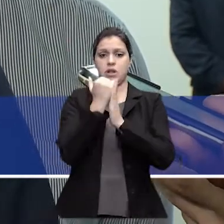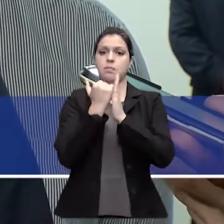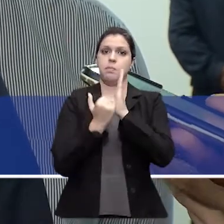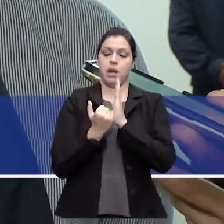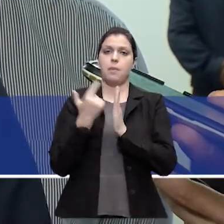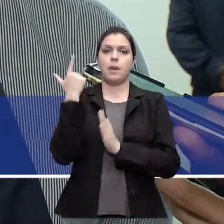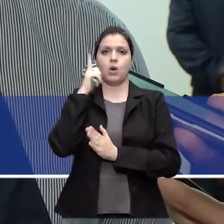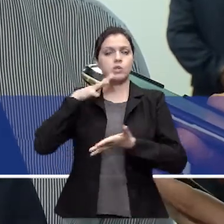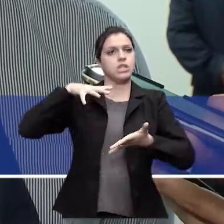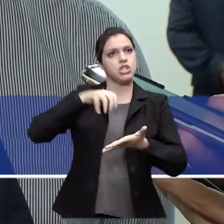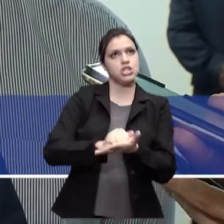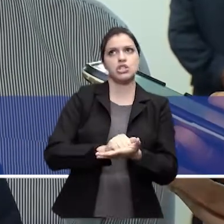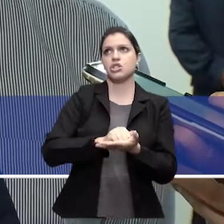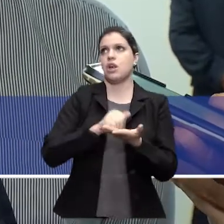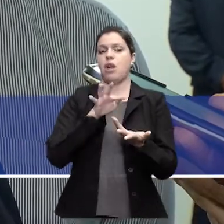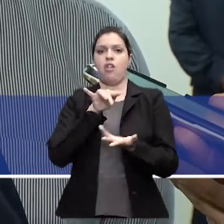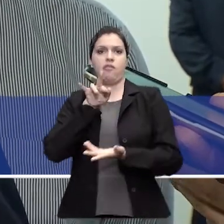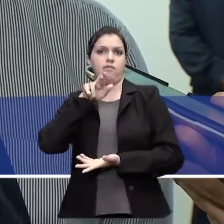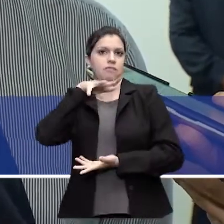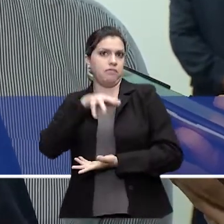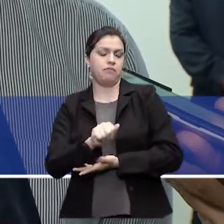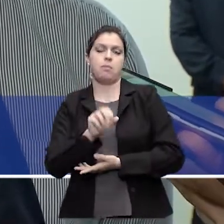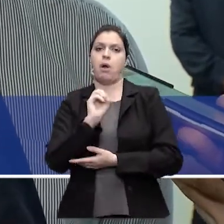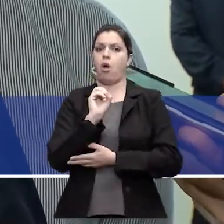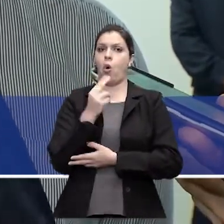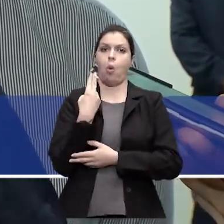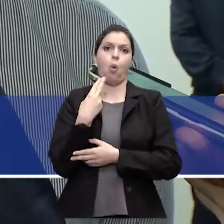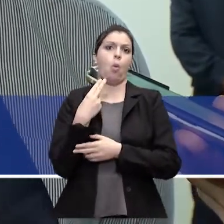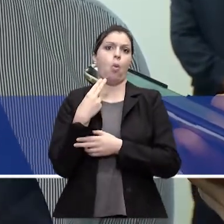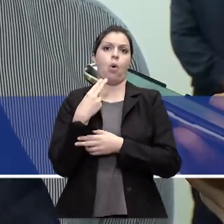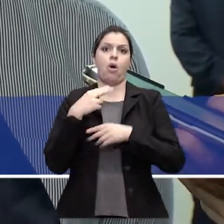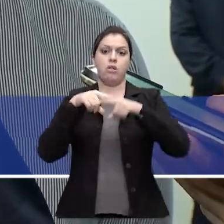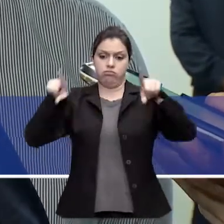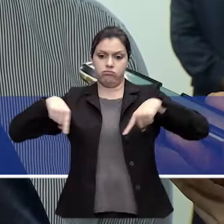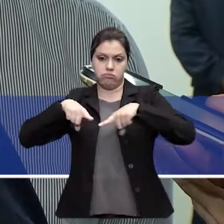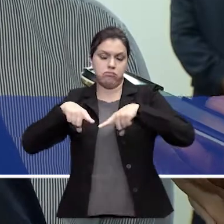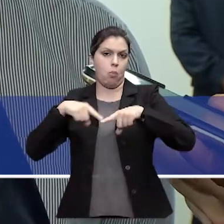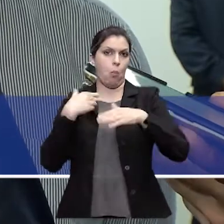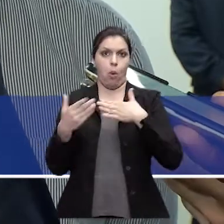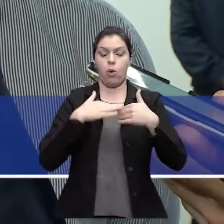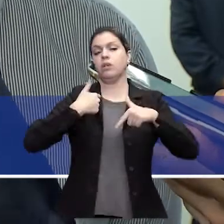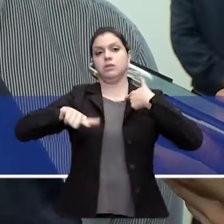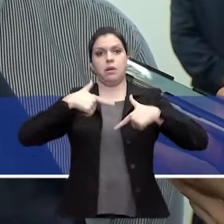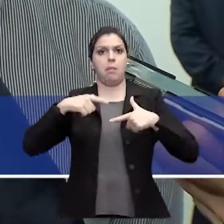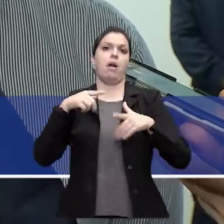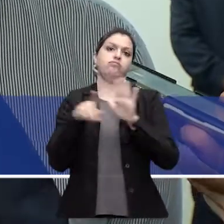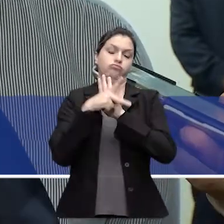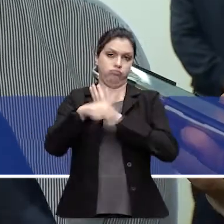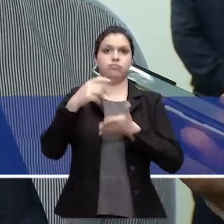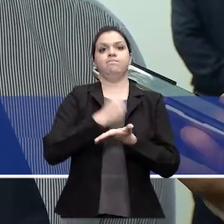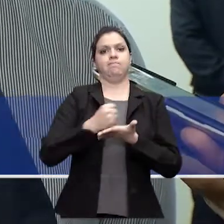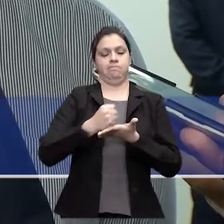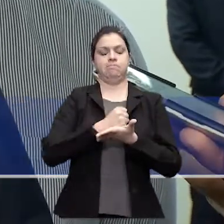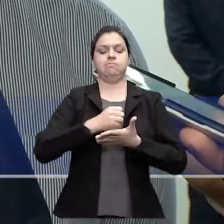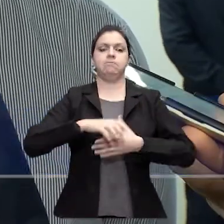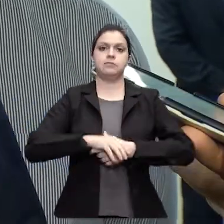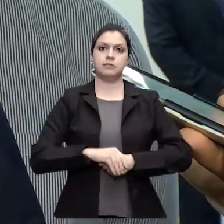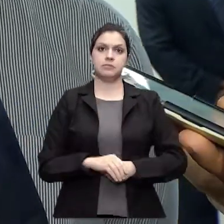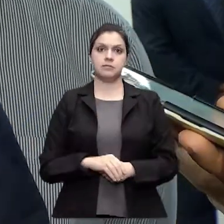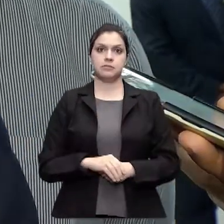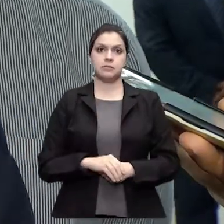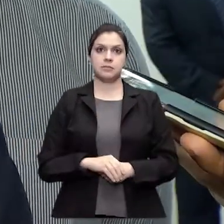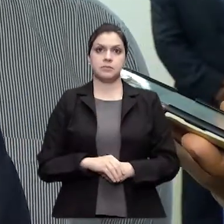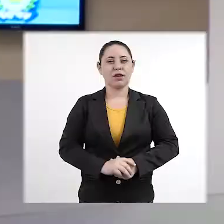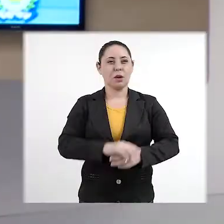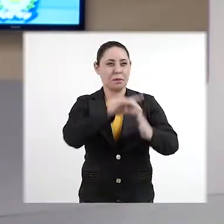realmente pagar 30% a menos para lavrar uma escritura, registrar ou reconhecer firma ou, de certa forma, fazer algum serviço